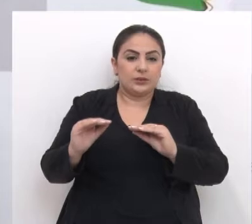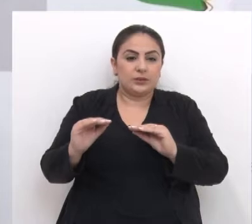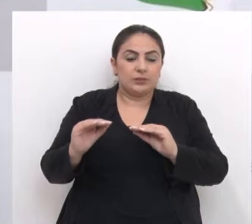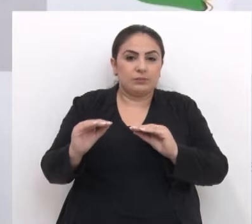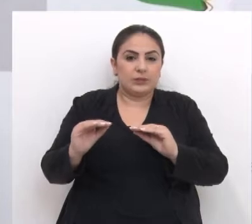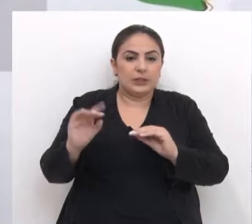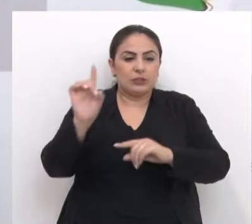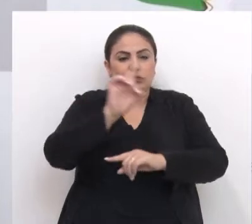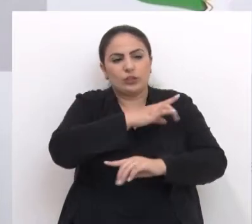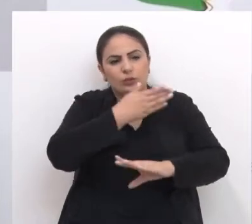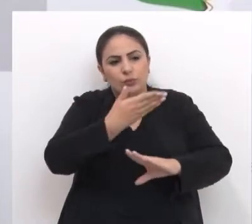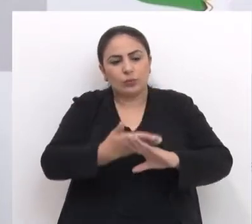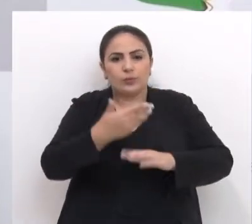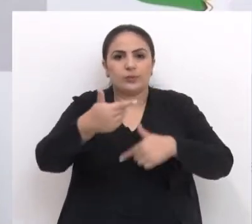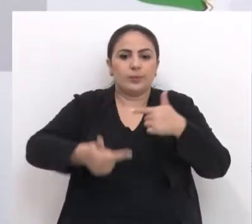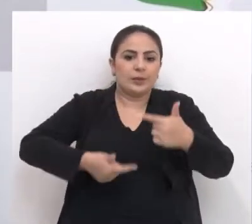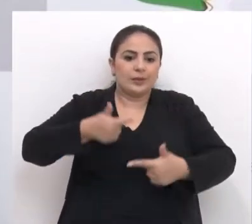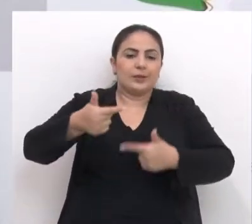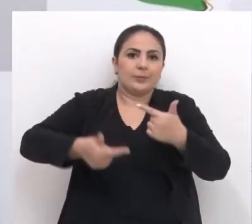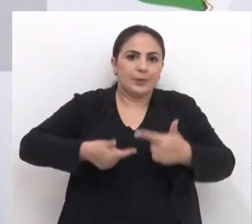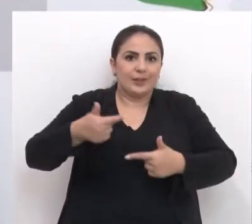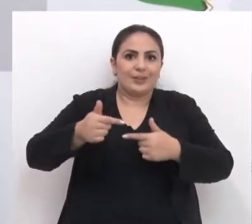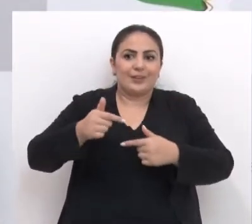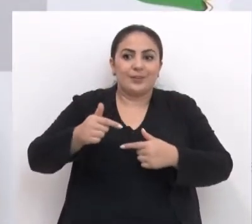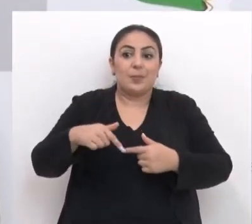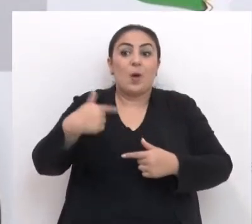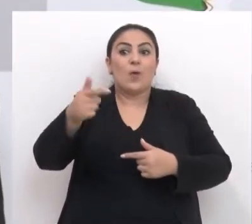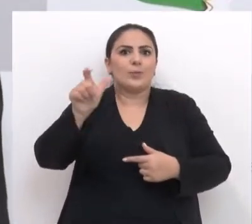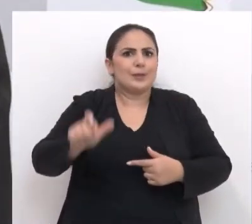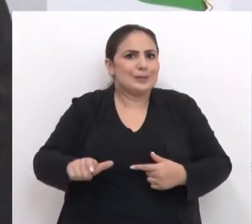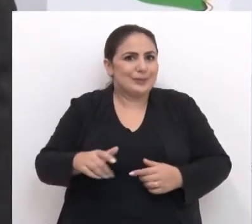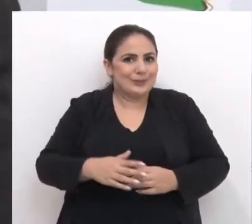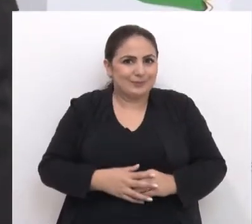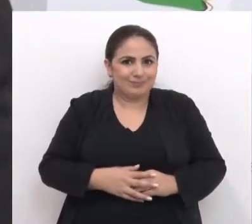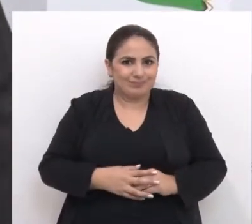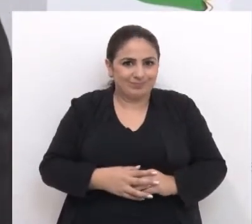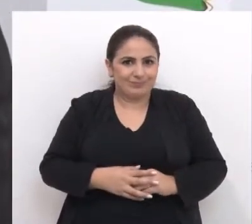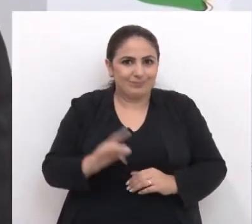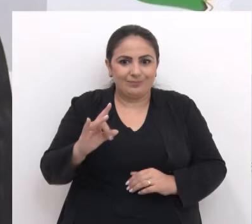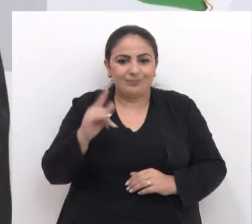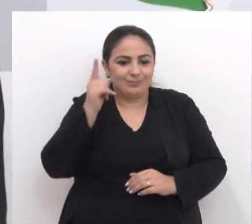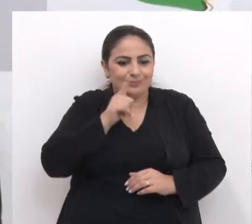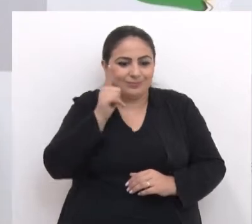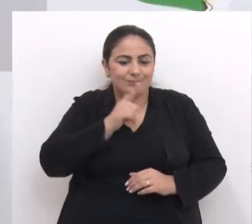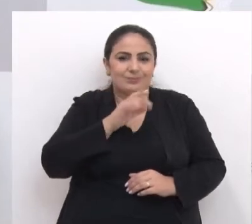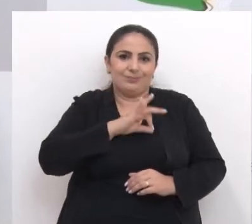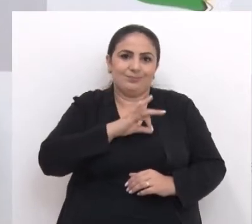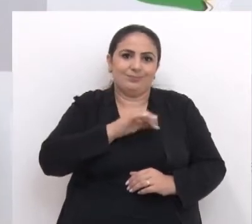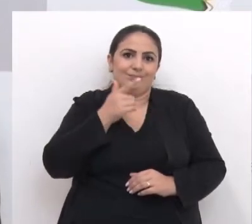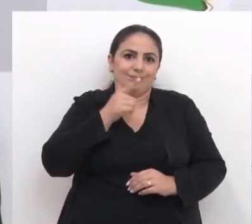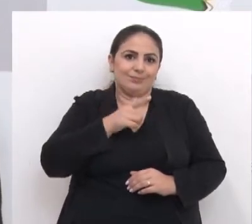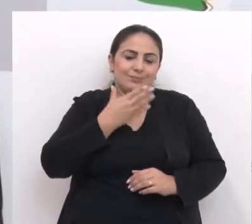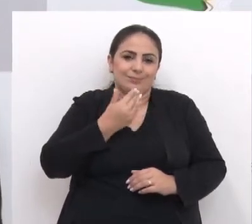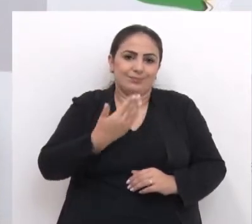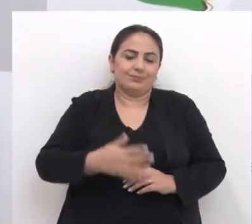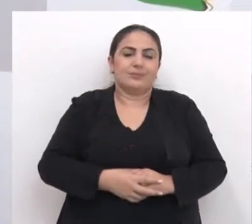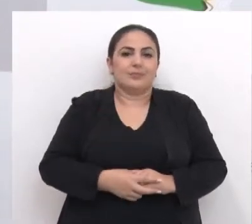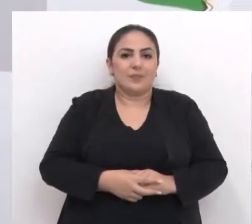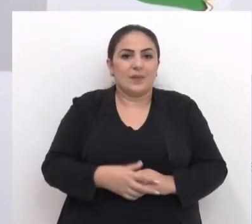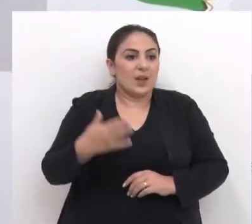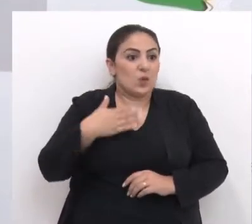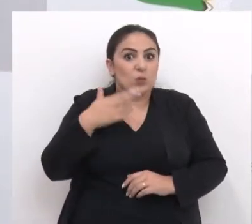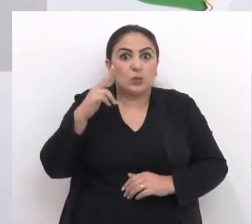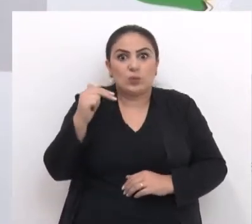dias trabalhando para os outros, como a gente diz, que não é, a gente trabalha só para ganhar pão, né? Eu nunca